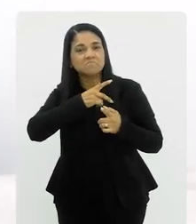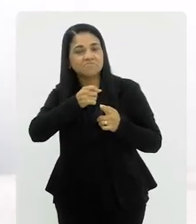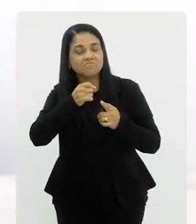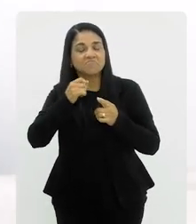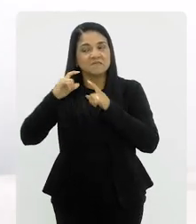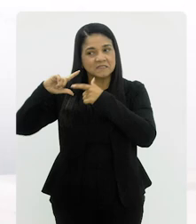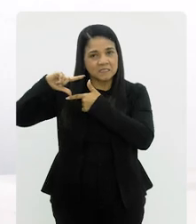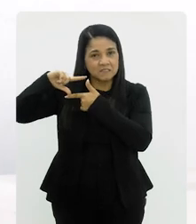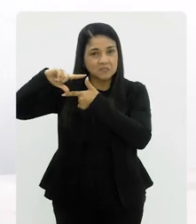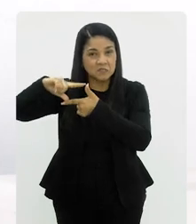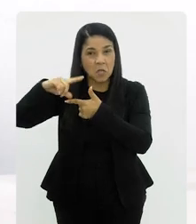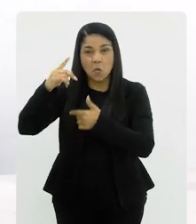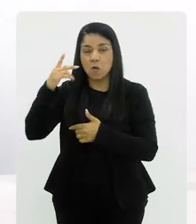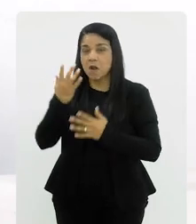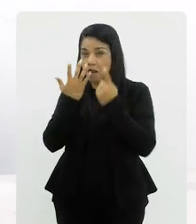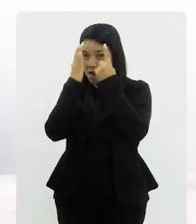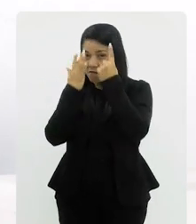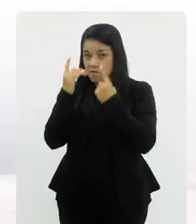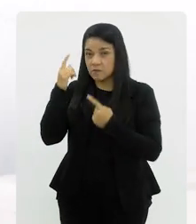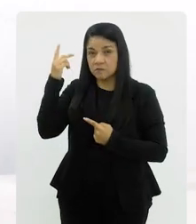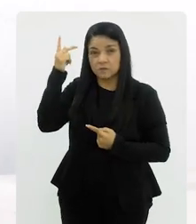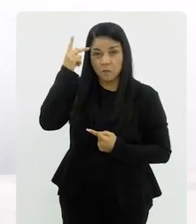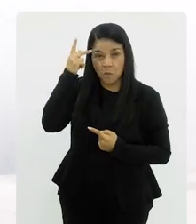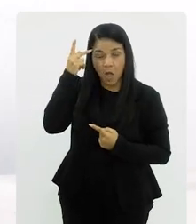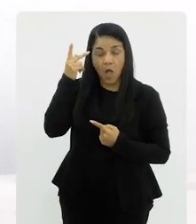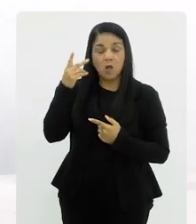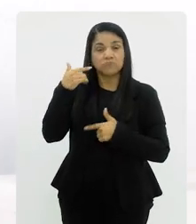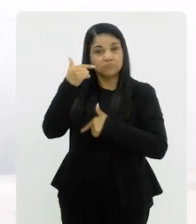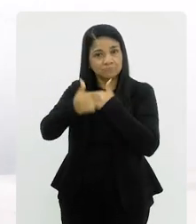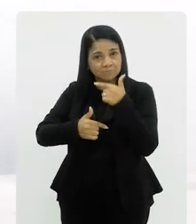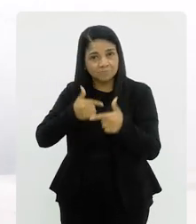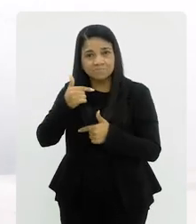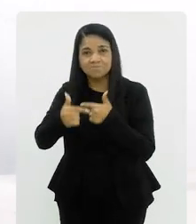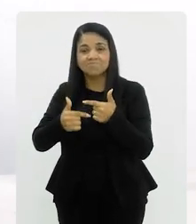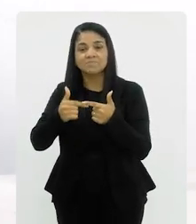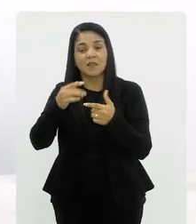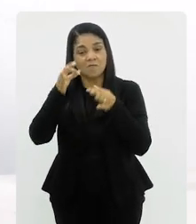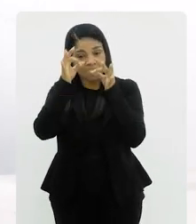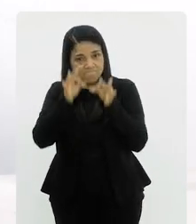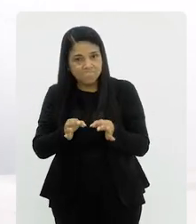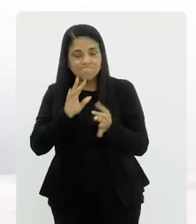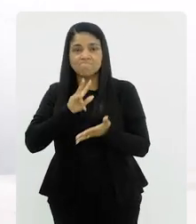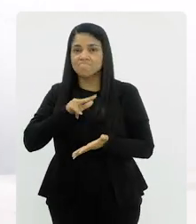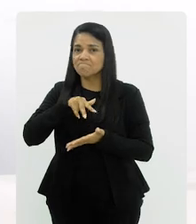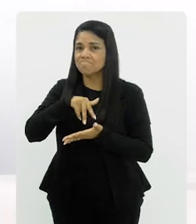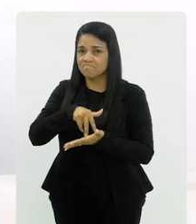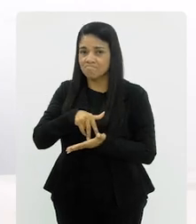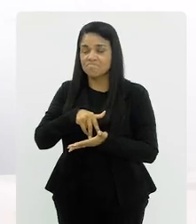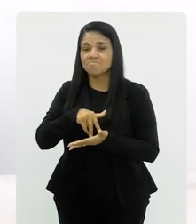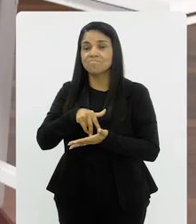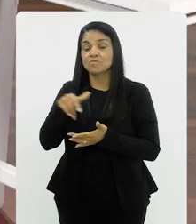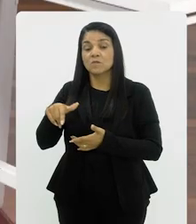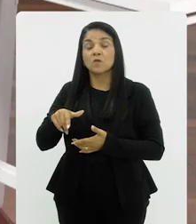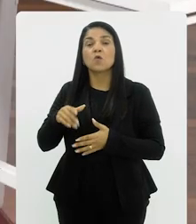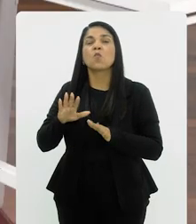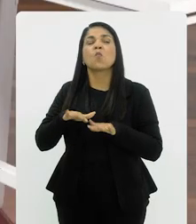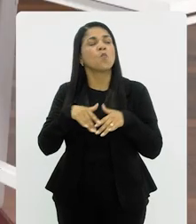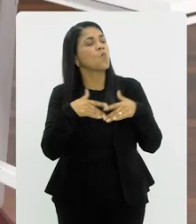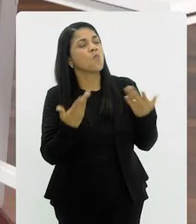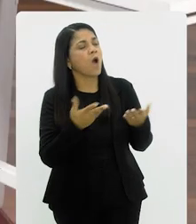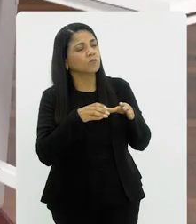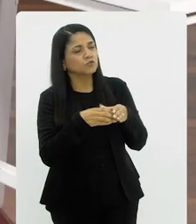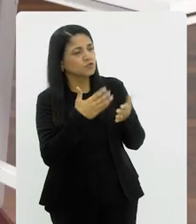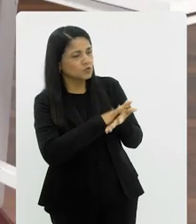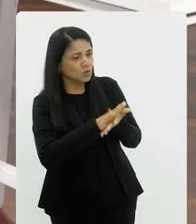Carnaval de São Paulo, tradicionalíssima, com a ajuda um pouco do nosso trabalho, e foi onde eu tive a afirmação de que é isso que eu queria para minha vida. Qual escola? Barroca Zona